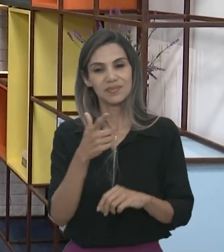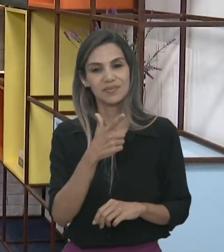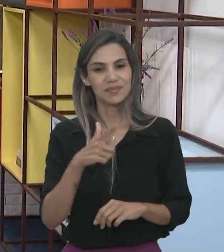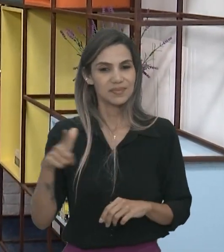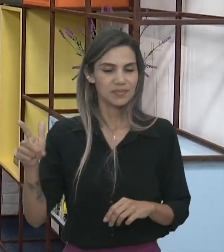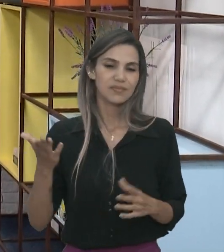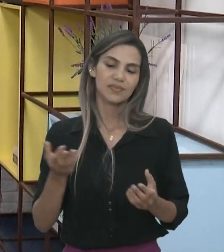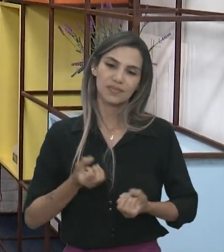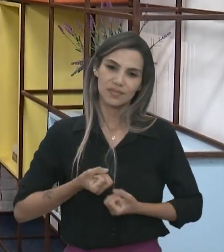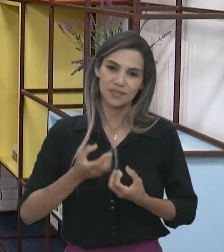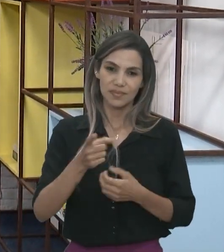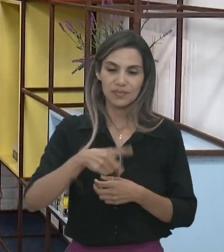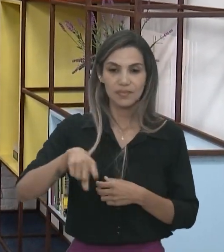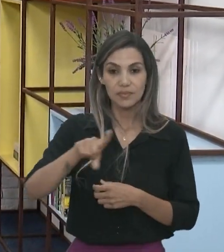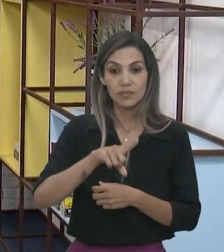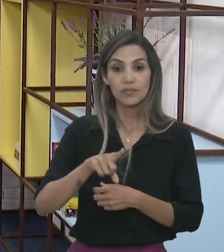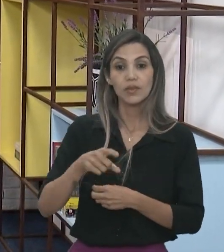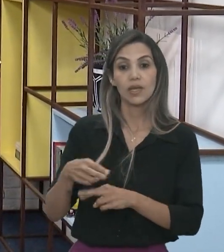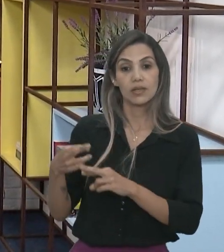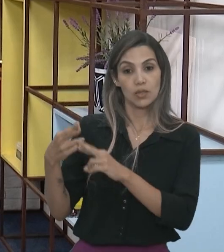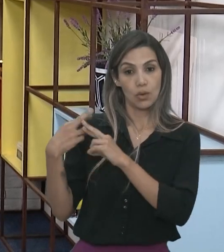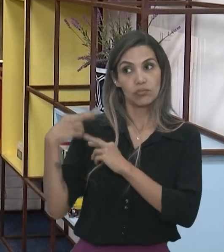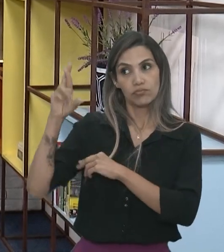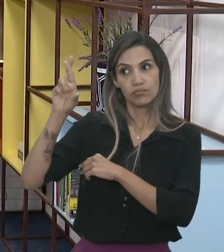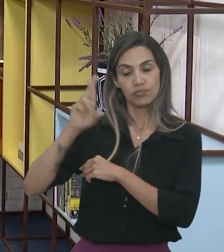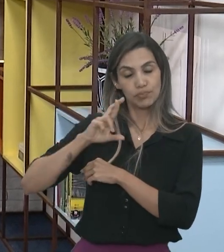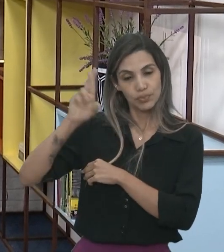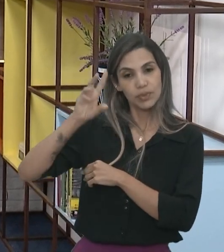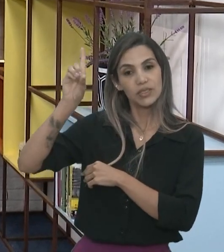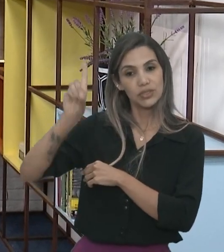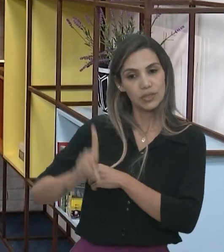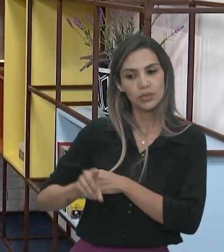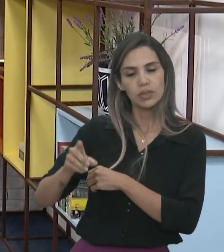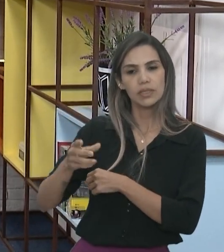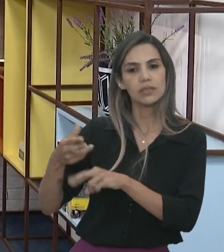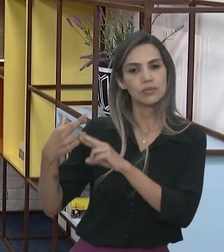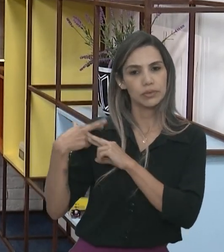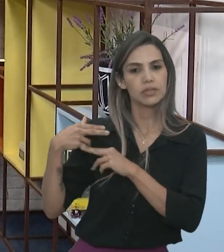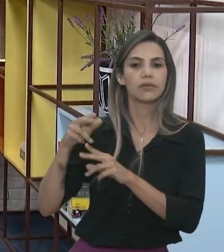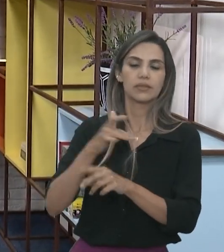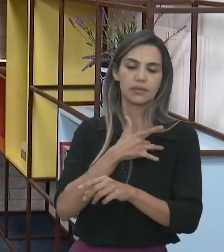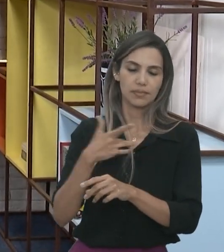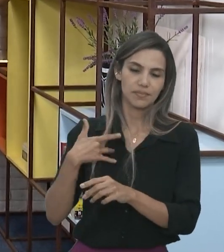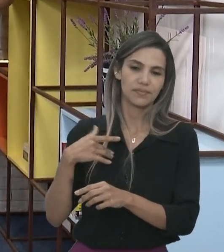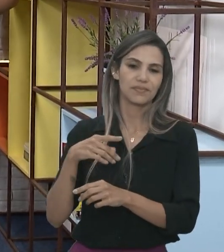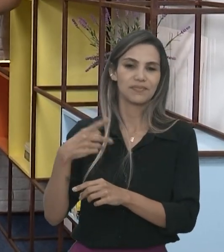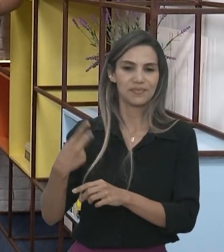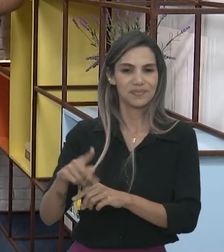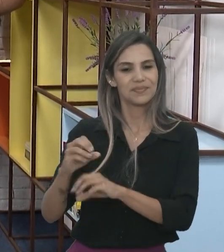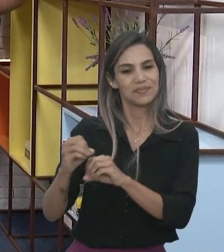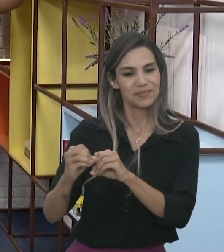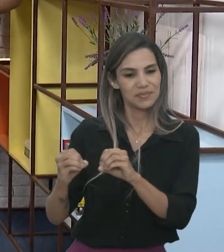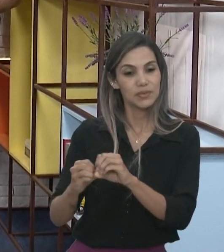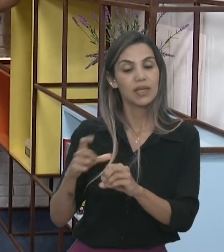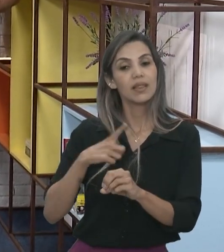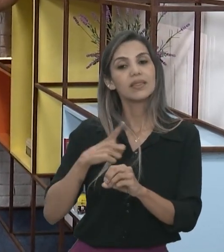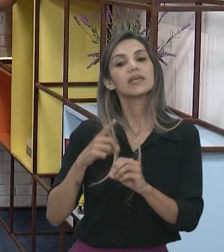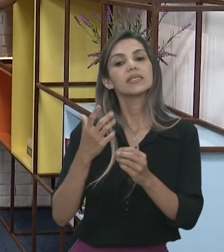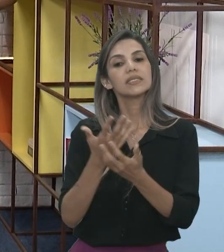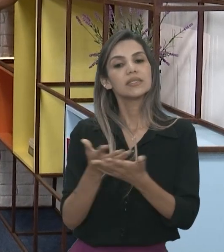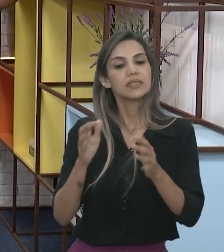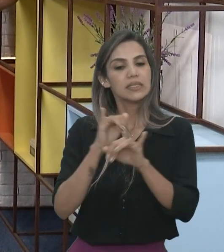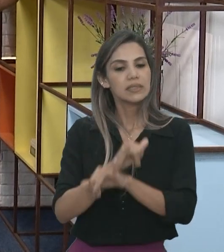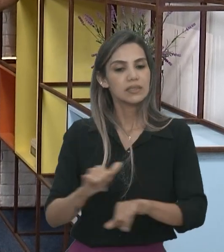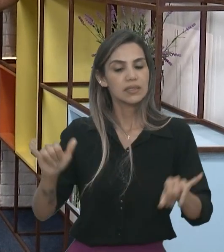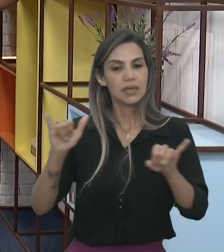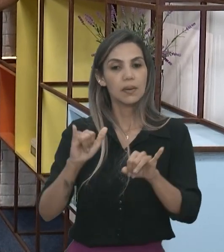para vocês que a Diretoria de Atenção à Saúde do Servidor da UFG organiza a campanha Junho Vermelho, doação